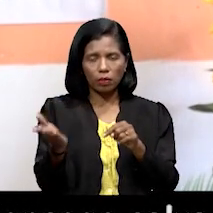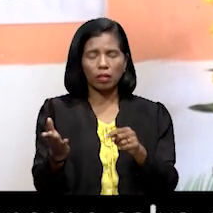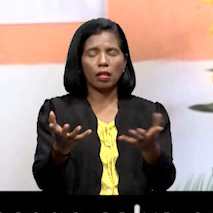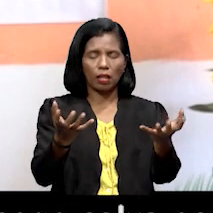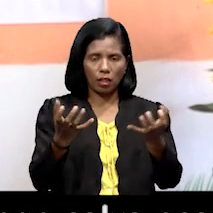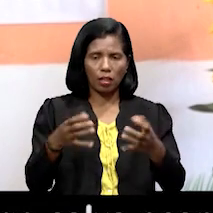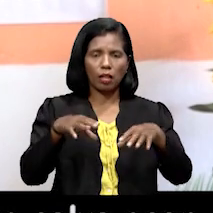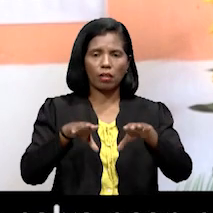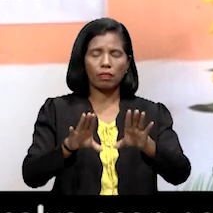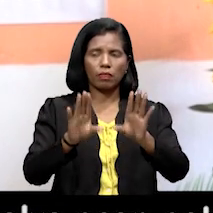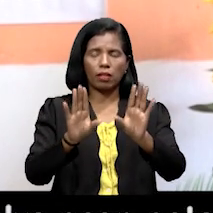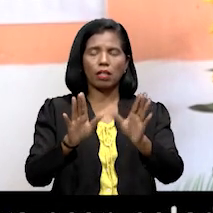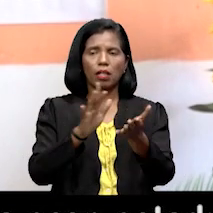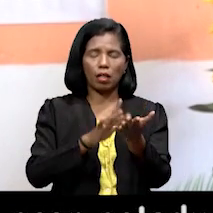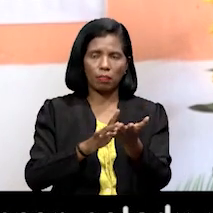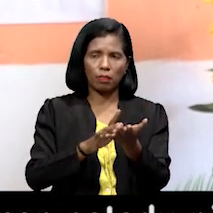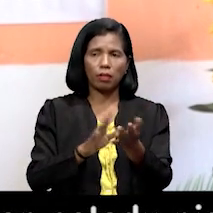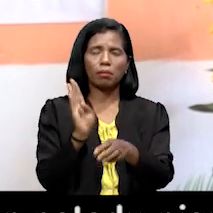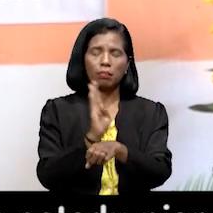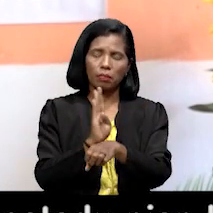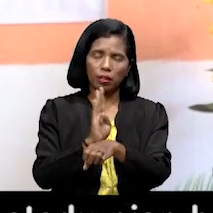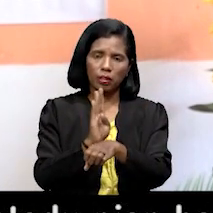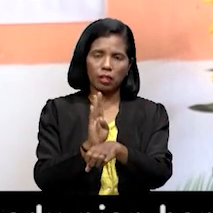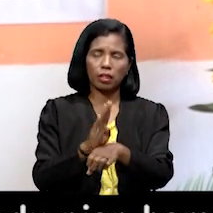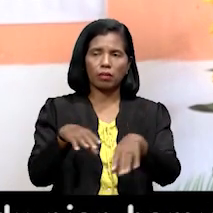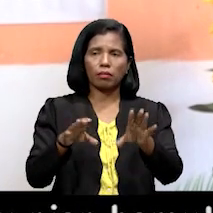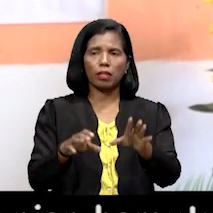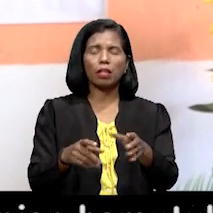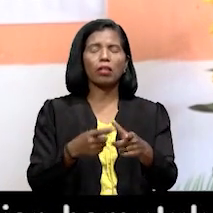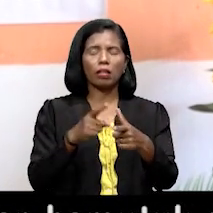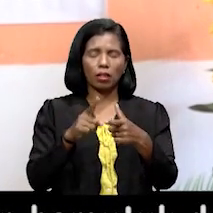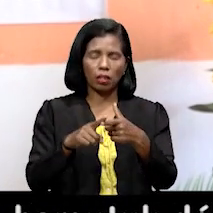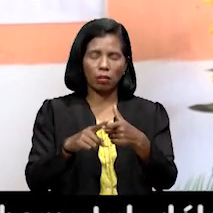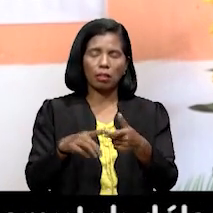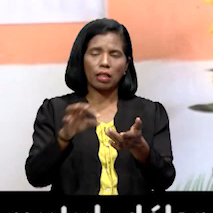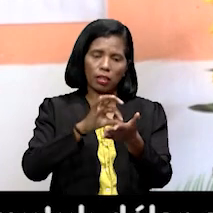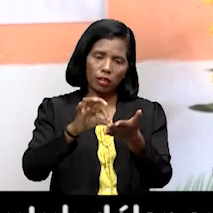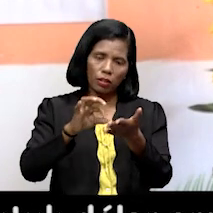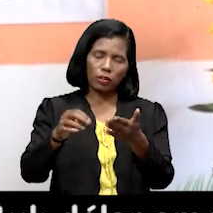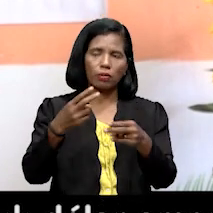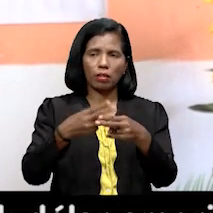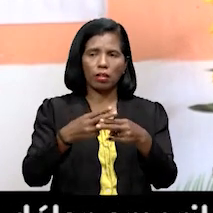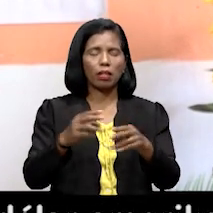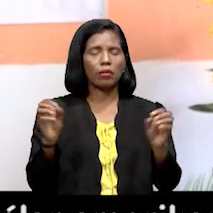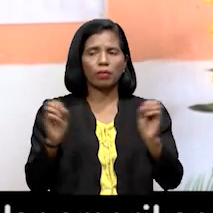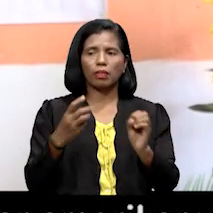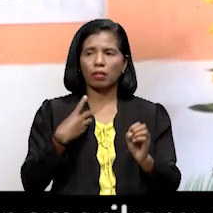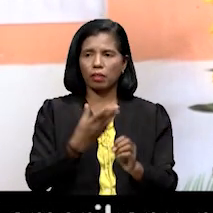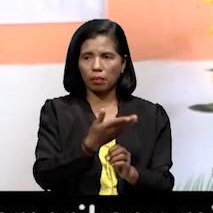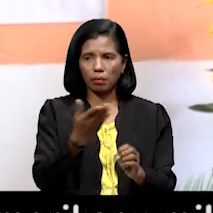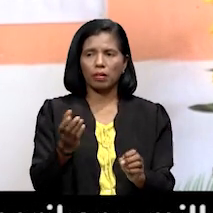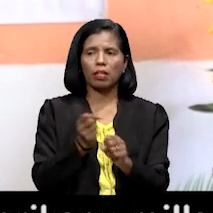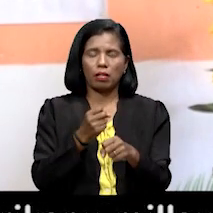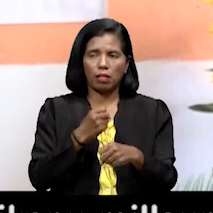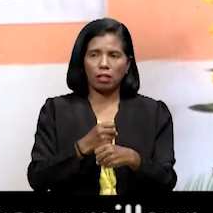halo negosi hi online dia kli mai resistu tam ida ne la oste tona dia kata ita bot sira halo negosi